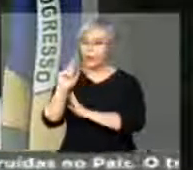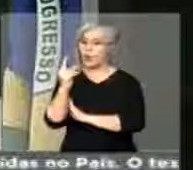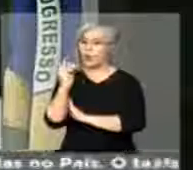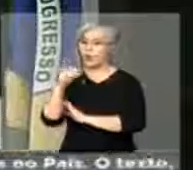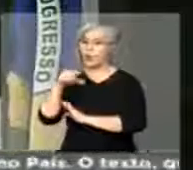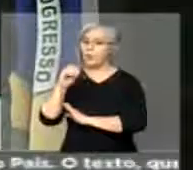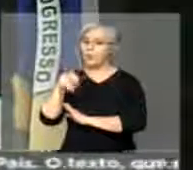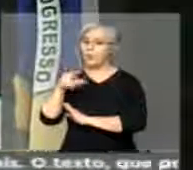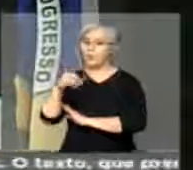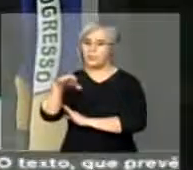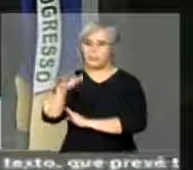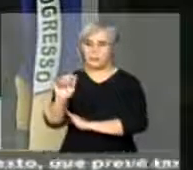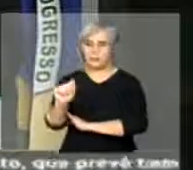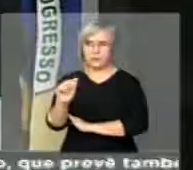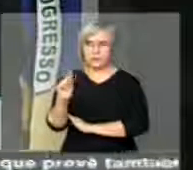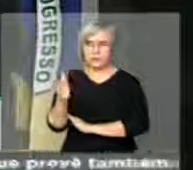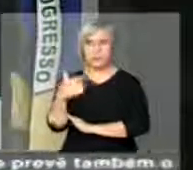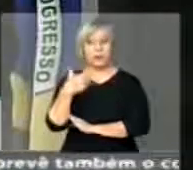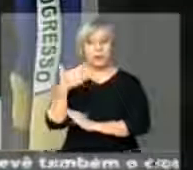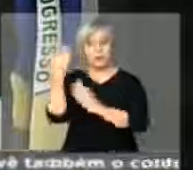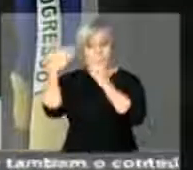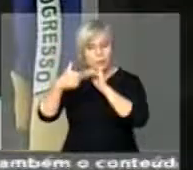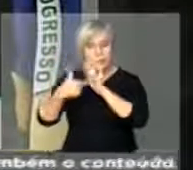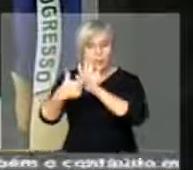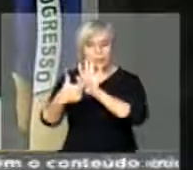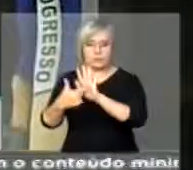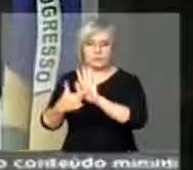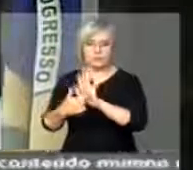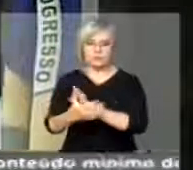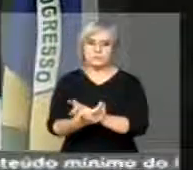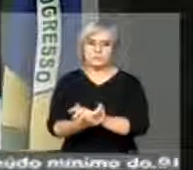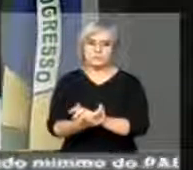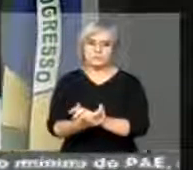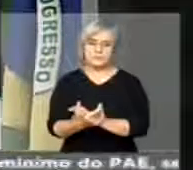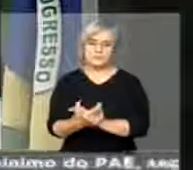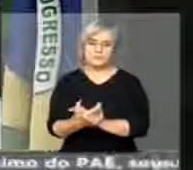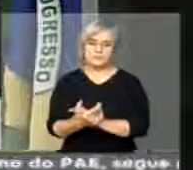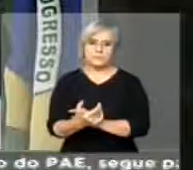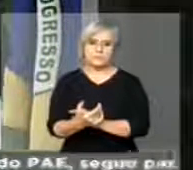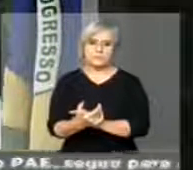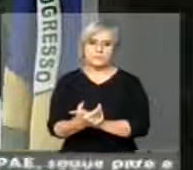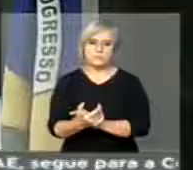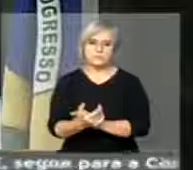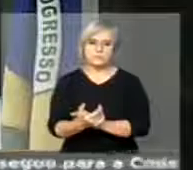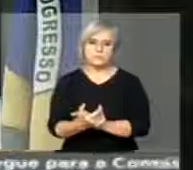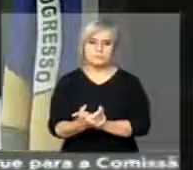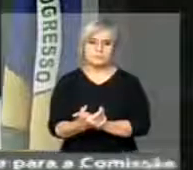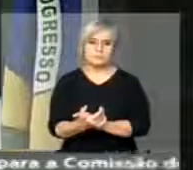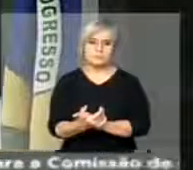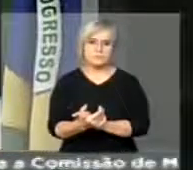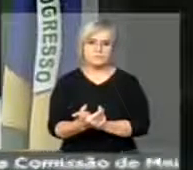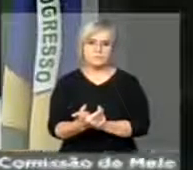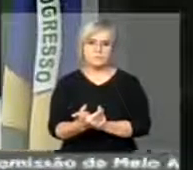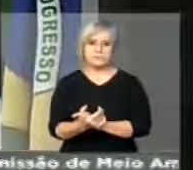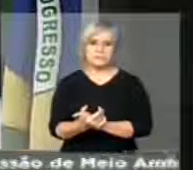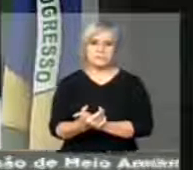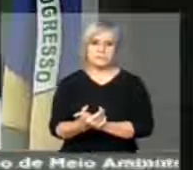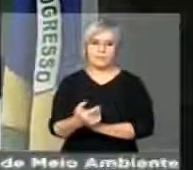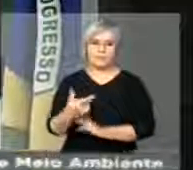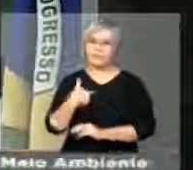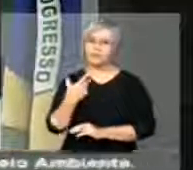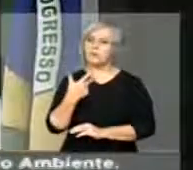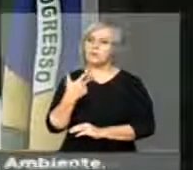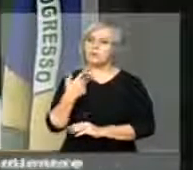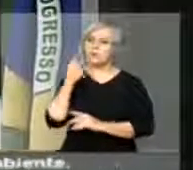mostre. E aí, meu caro Mauro, não levantarei mais a cabeça para amigos que eu prezo como Vossa